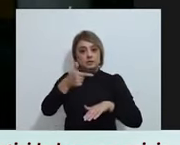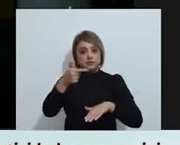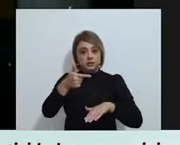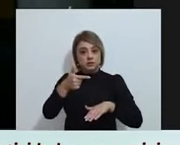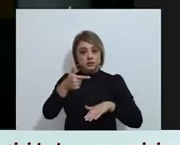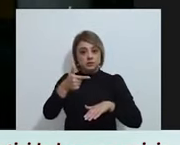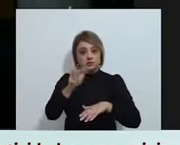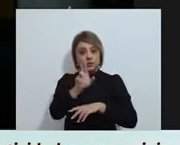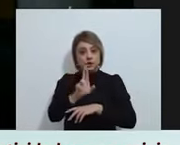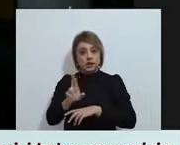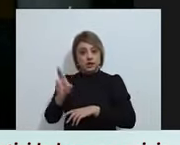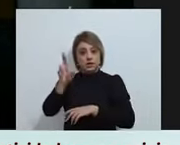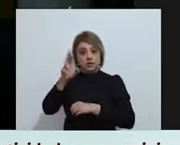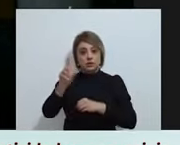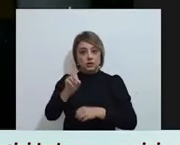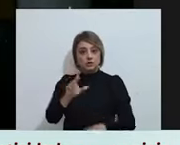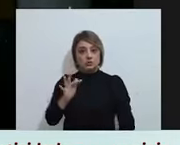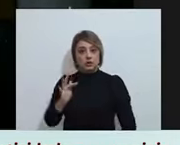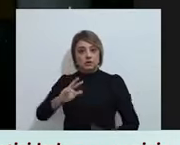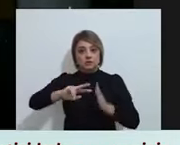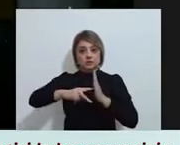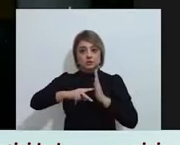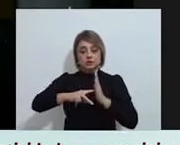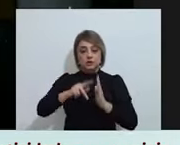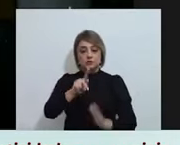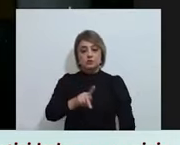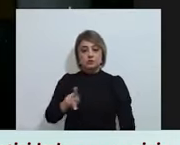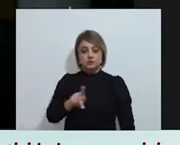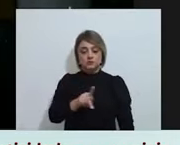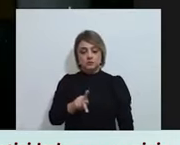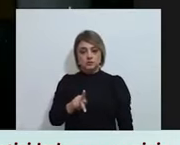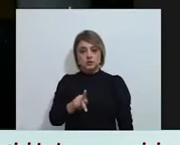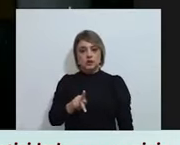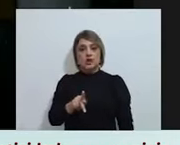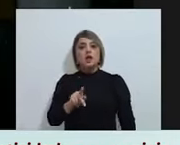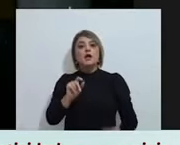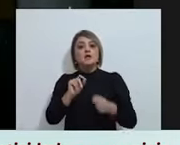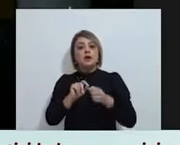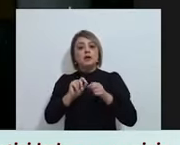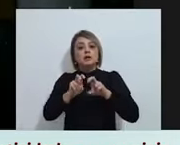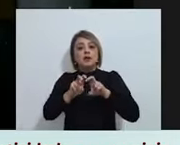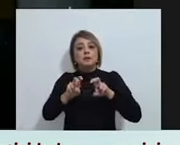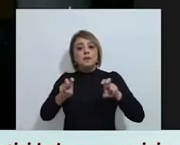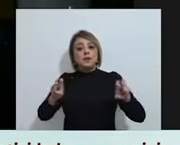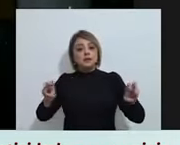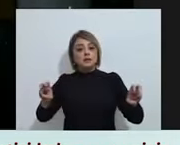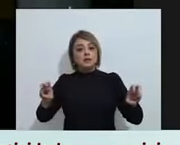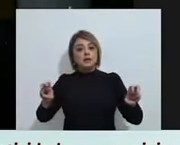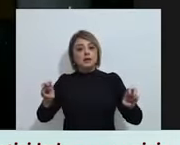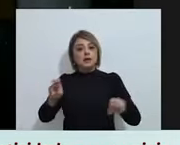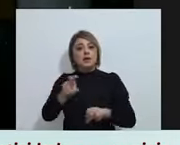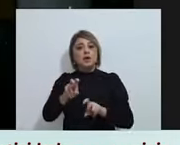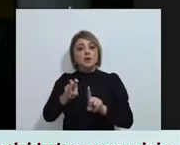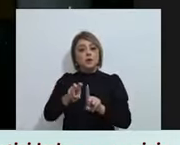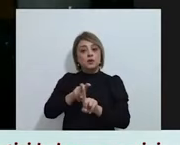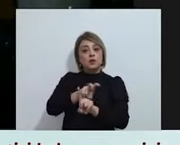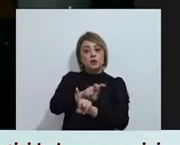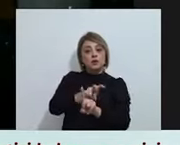macro-regiões, do Sindicato dos Professores. Estaremos na mesa coordenando essa plenária eu,